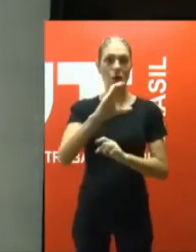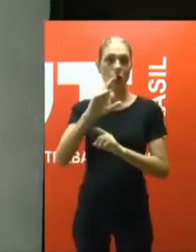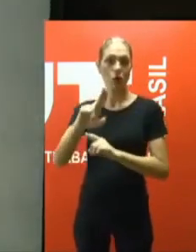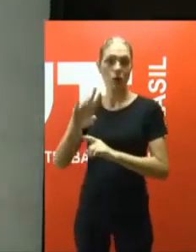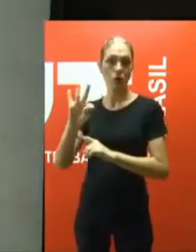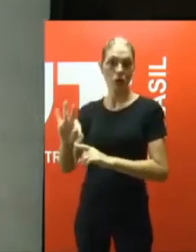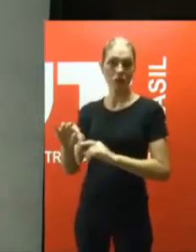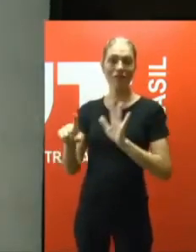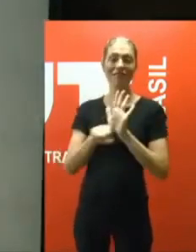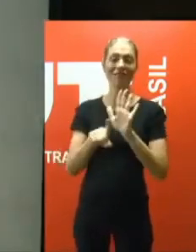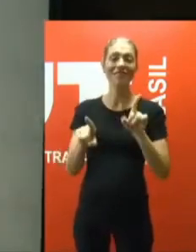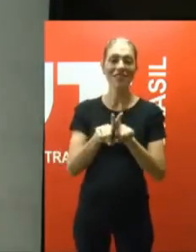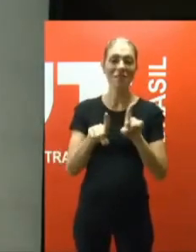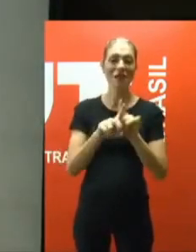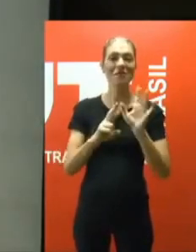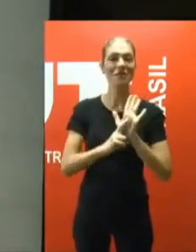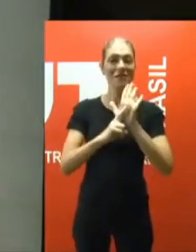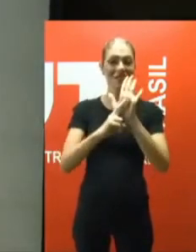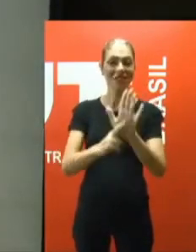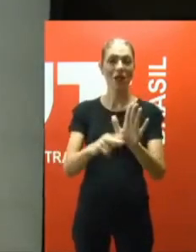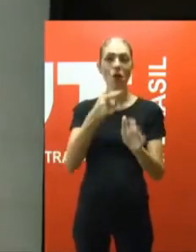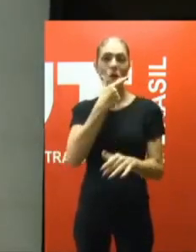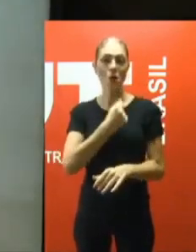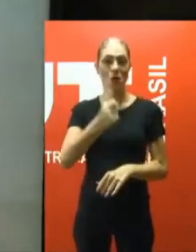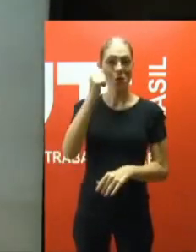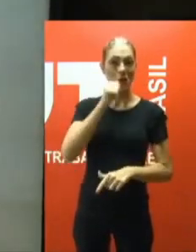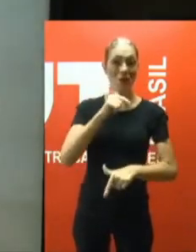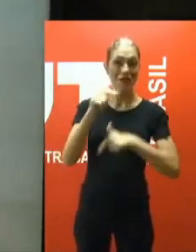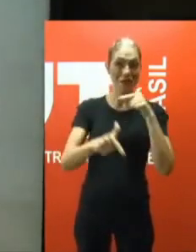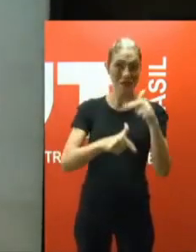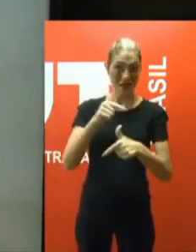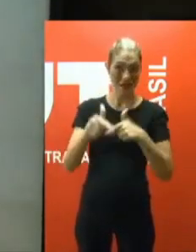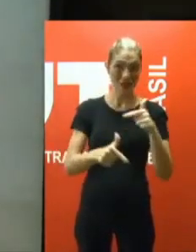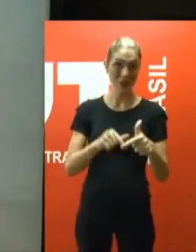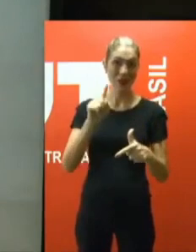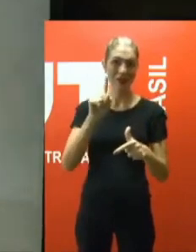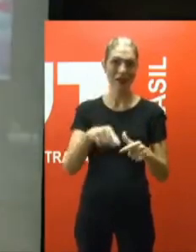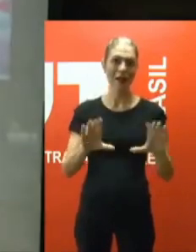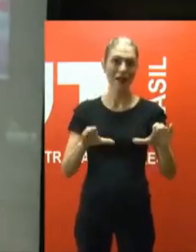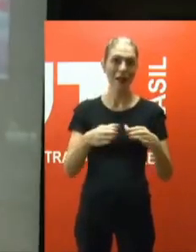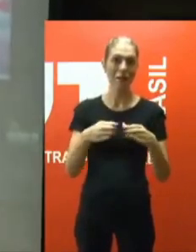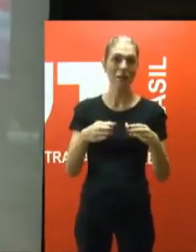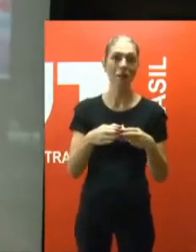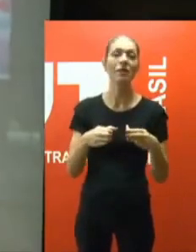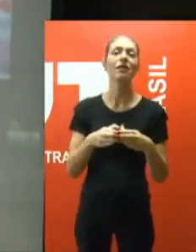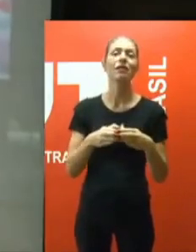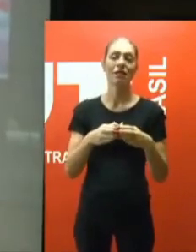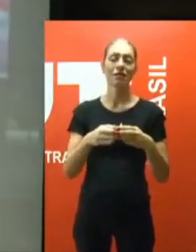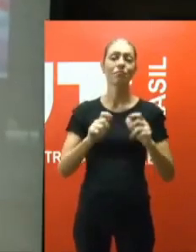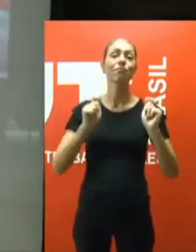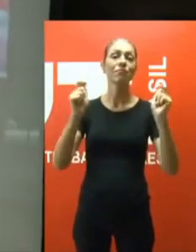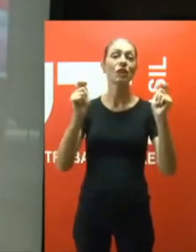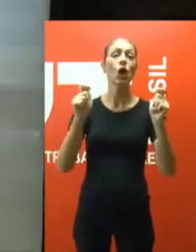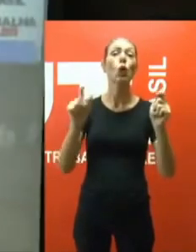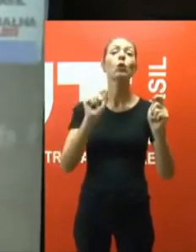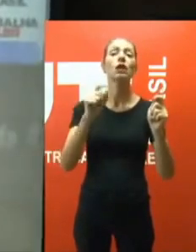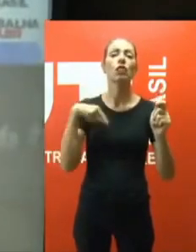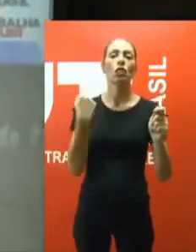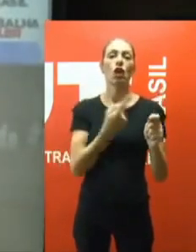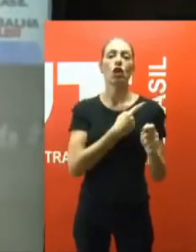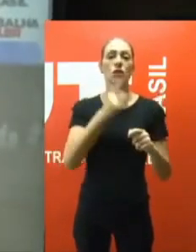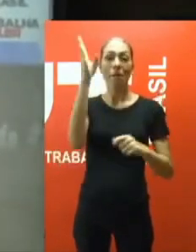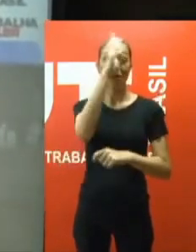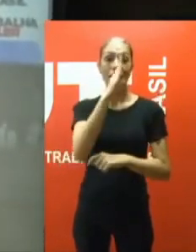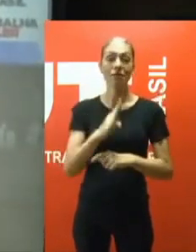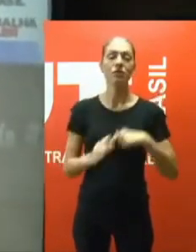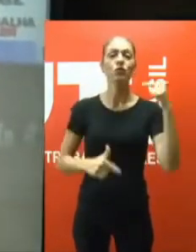do trabalhador e da trabalhadora. A campanha Somos o Brasil que Trabalha recupera o valor